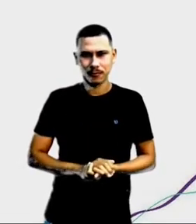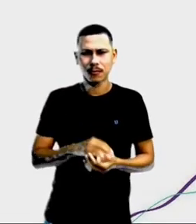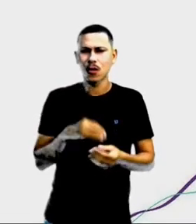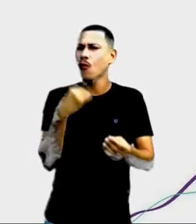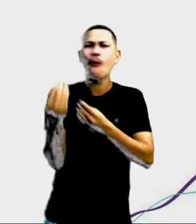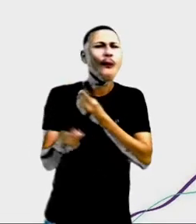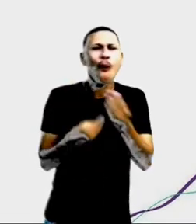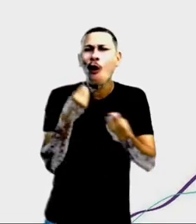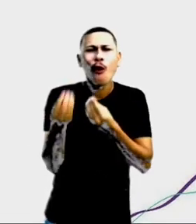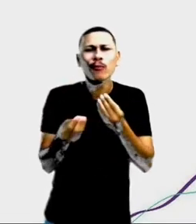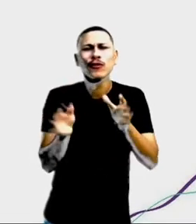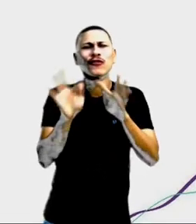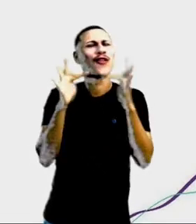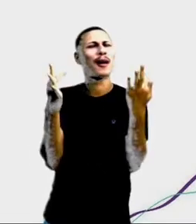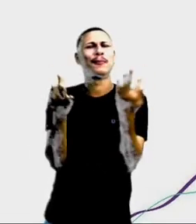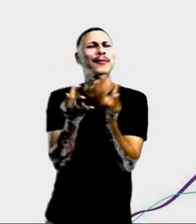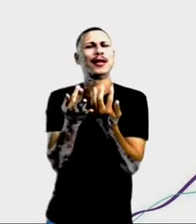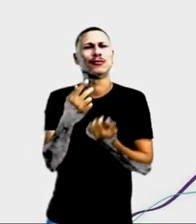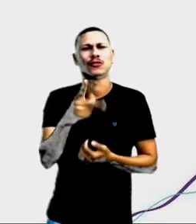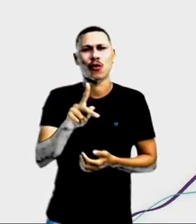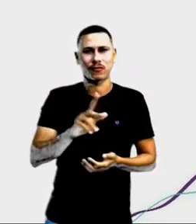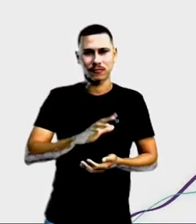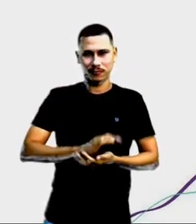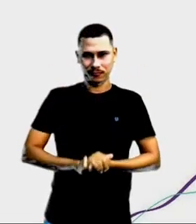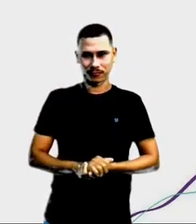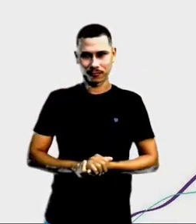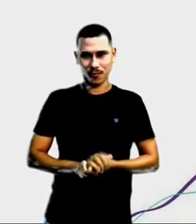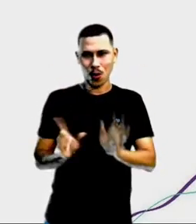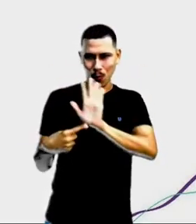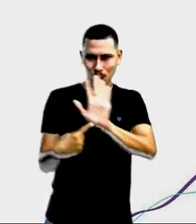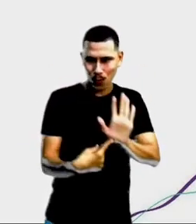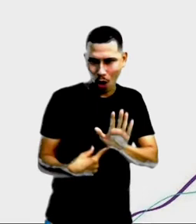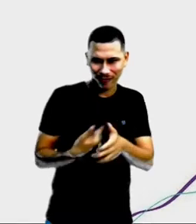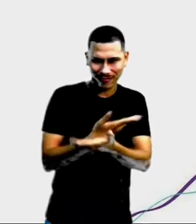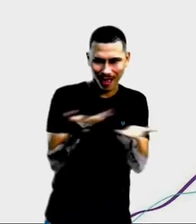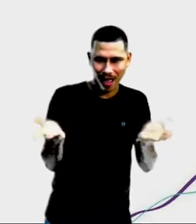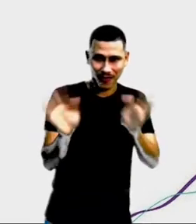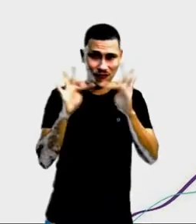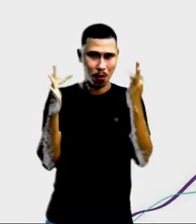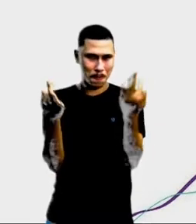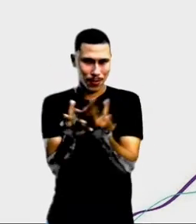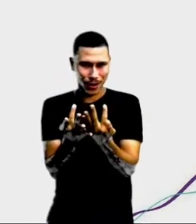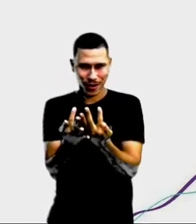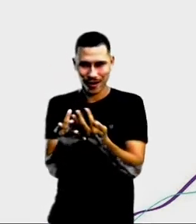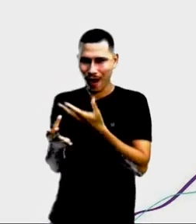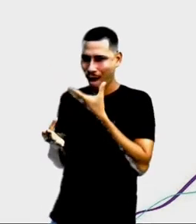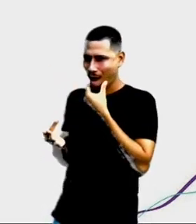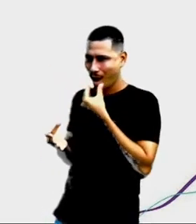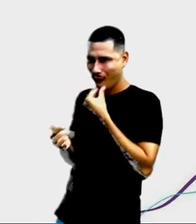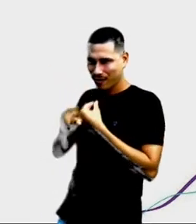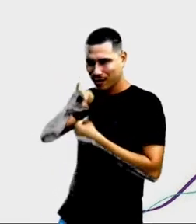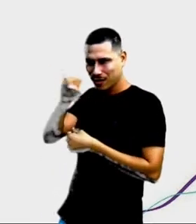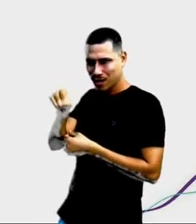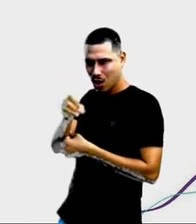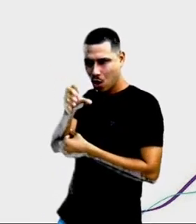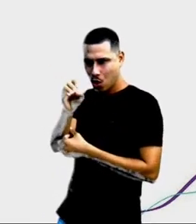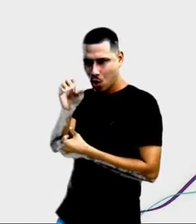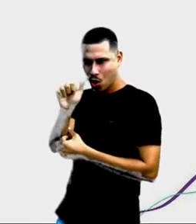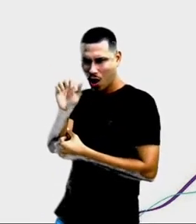sua família? Vou mostrar aqui para vocês a família do João. Esse é o